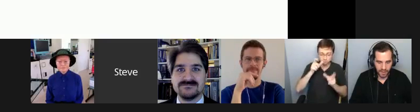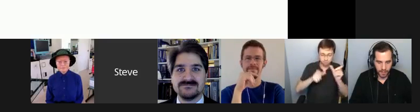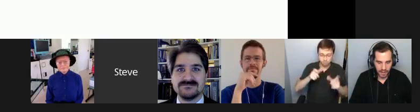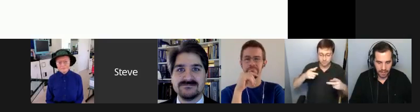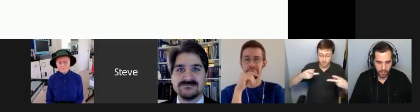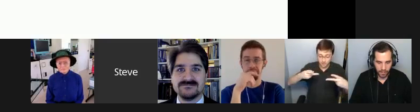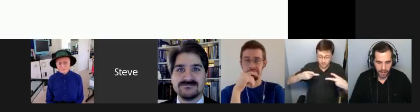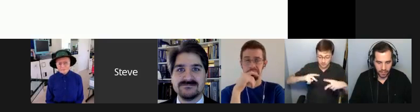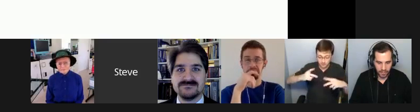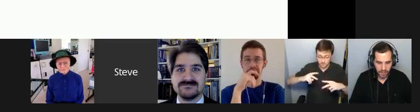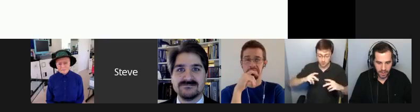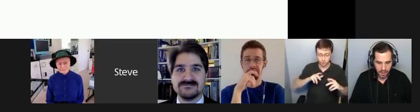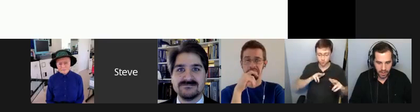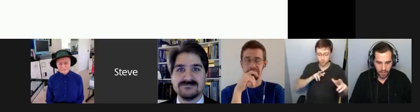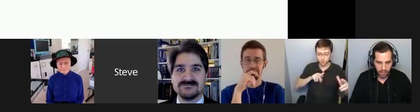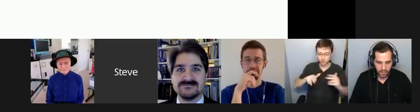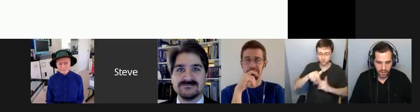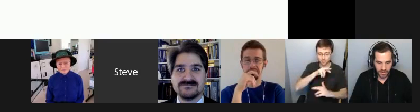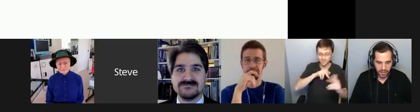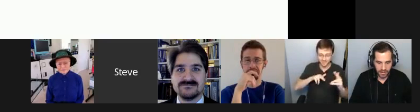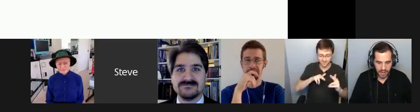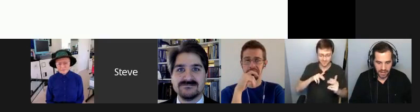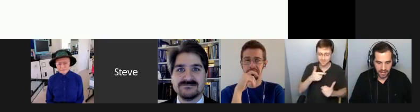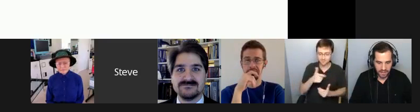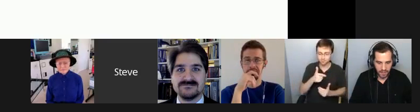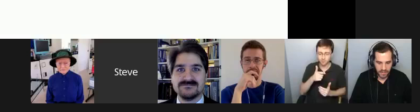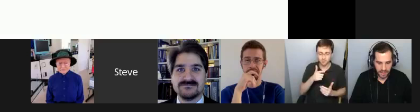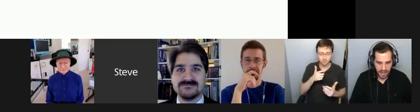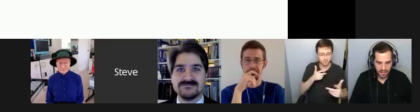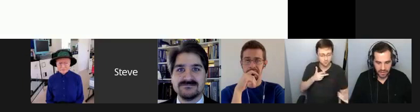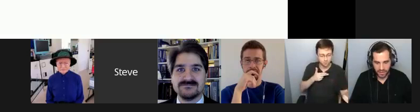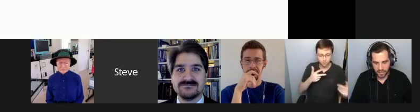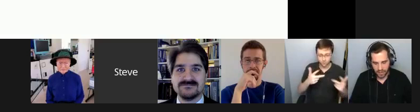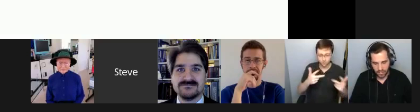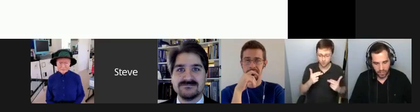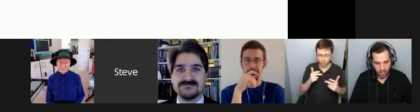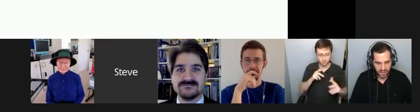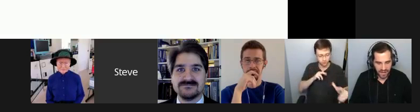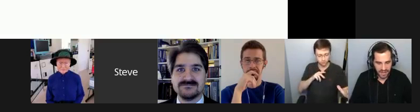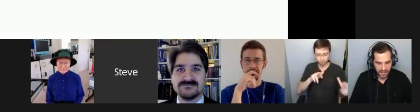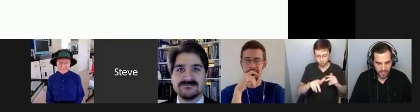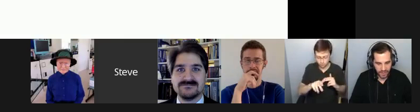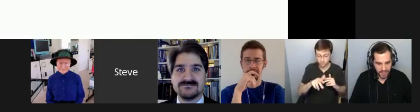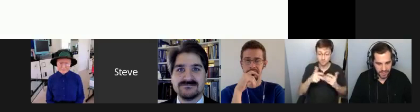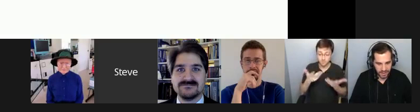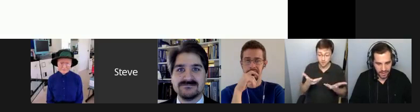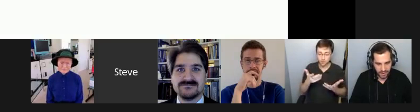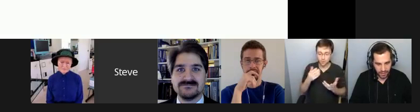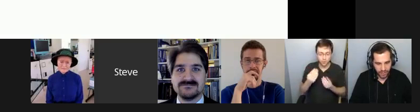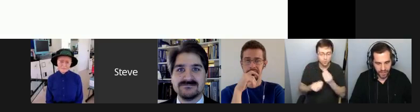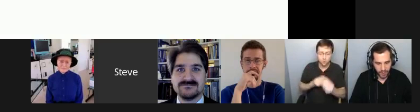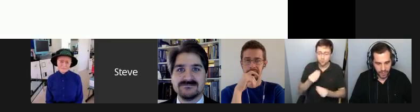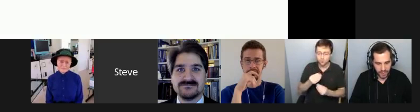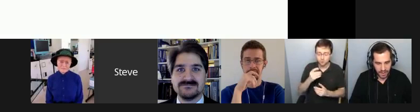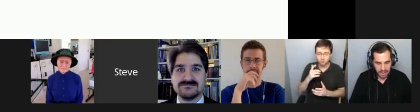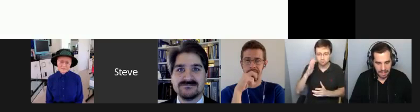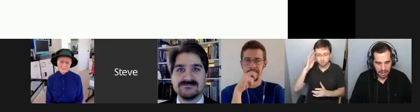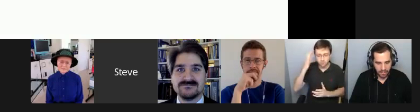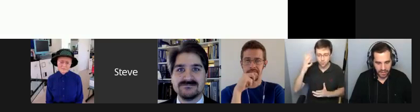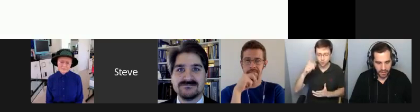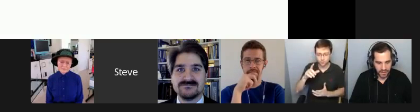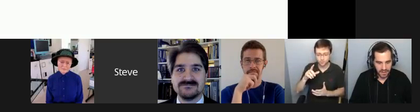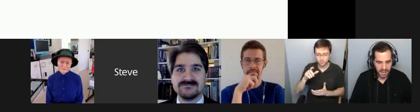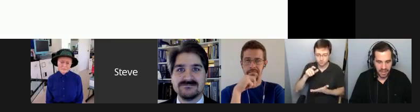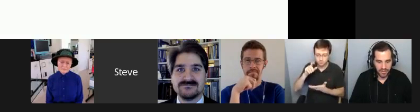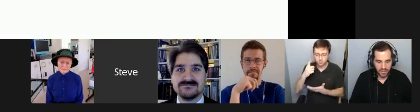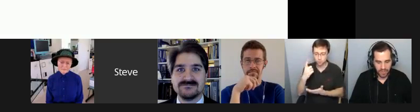Então nós tivemos ali momentos de transcrever os sinais, nós tivemos algumas variações. Nós tivemos